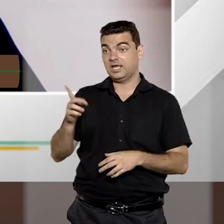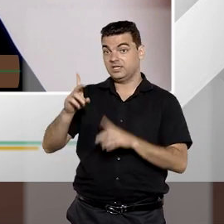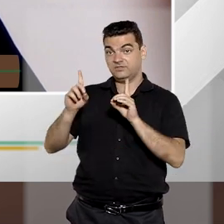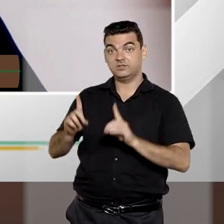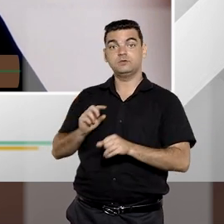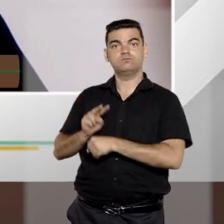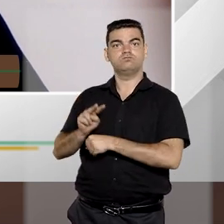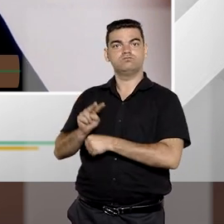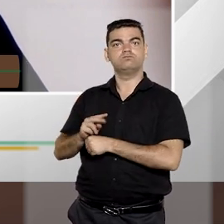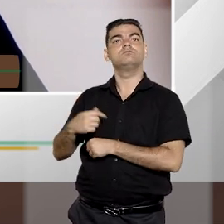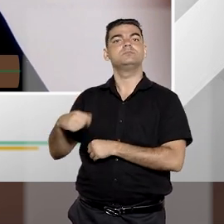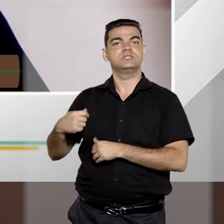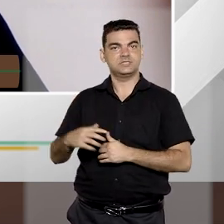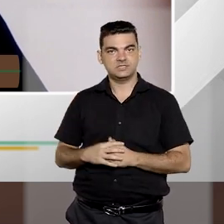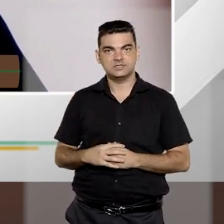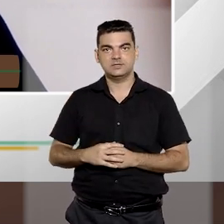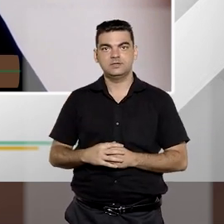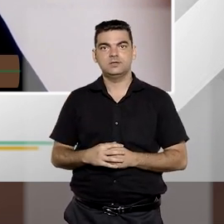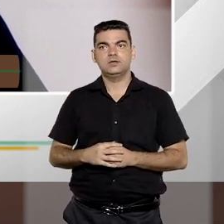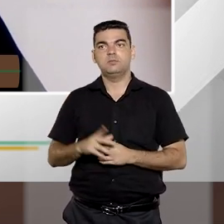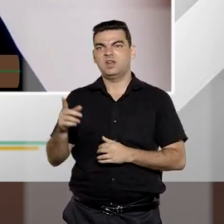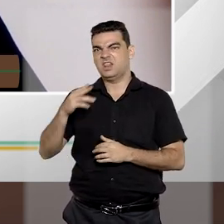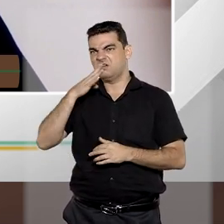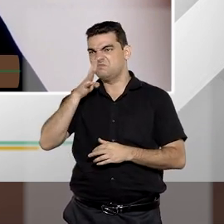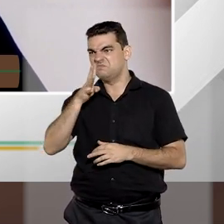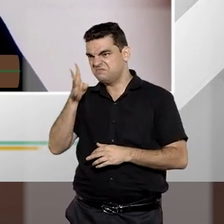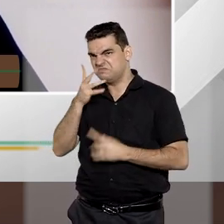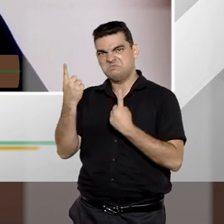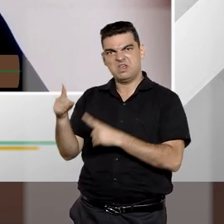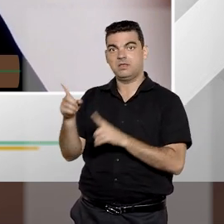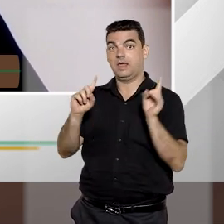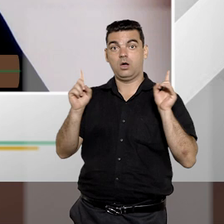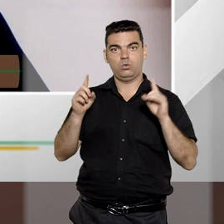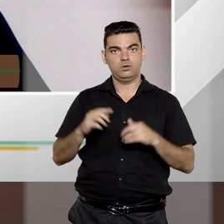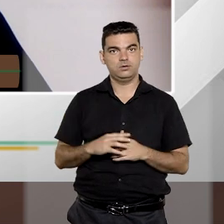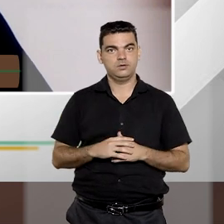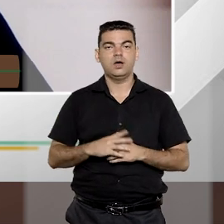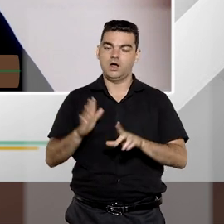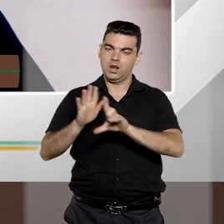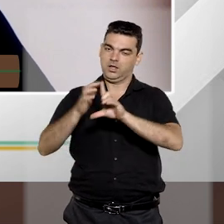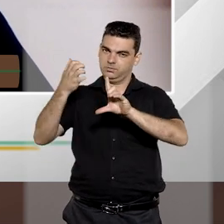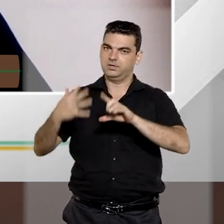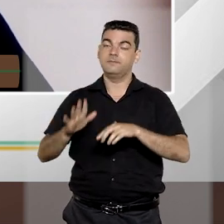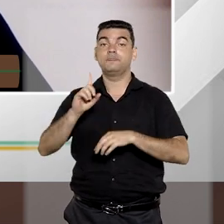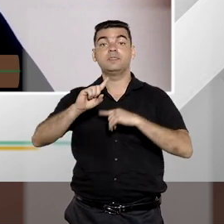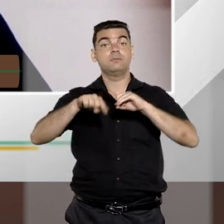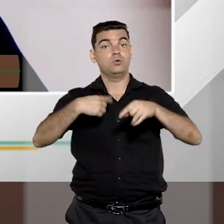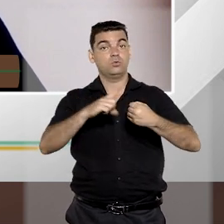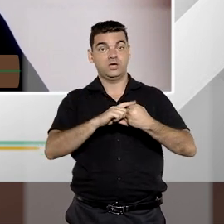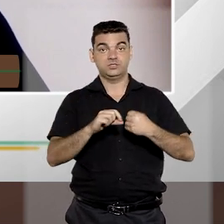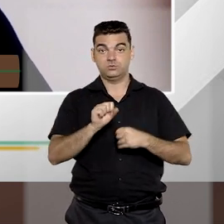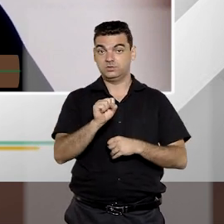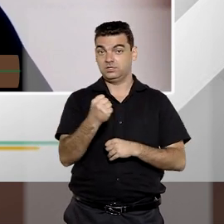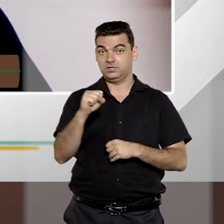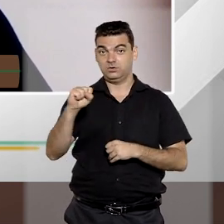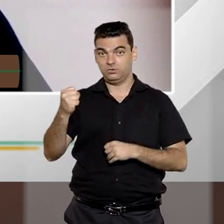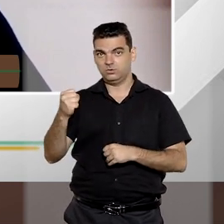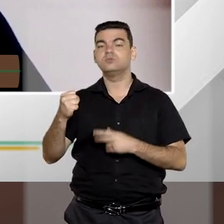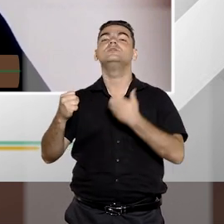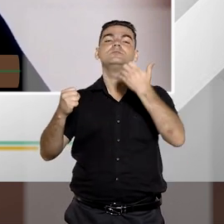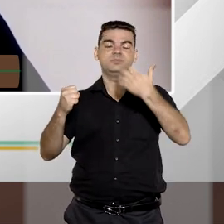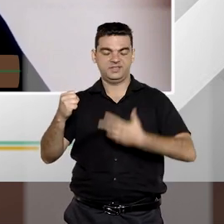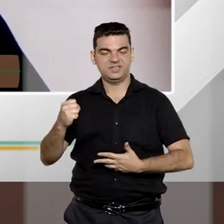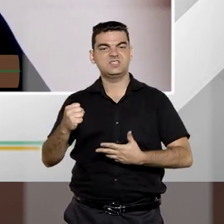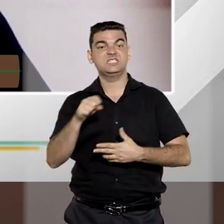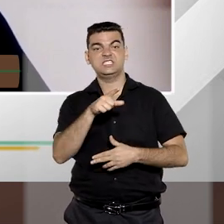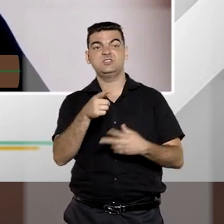ela vai ser protegida realmente de formas de negligência e discriminação. E no artigo 88, ele fala dessa criminalização que o próprio